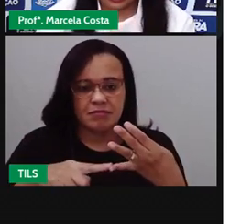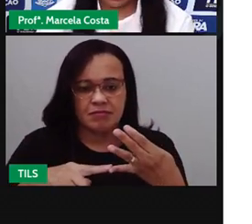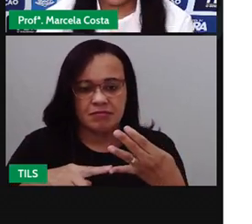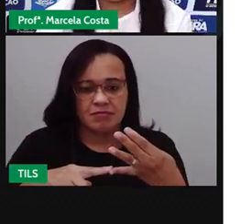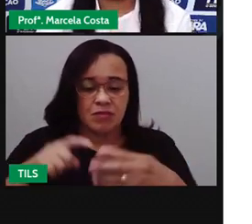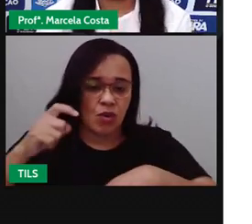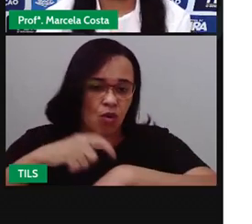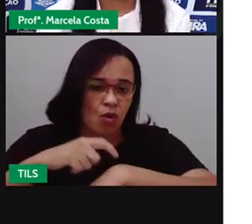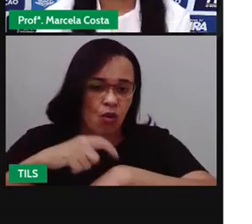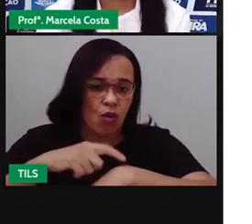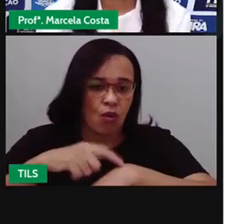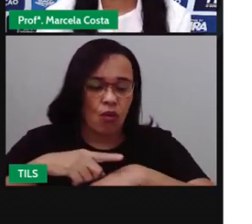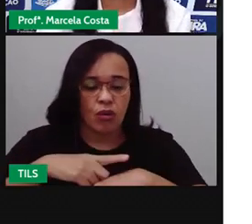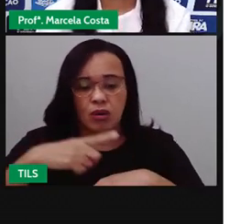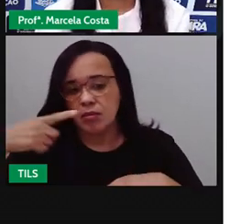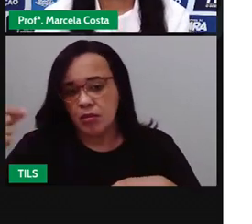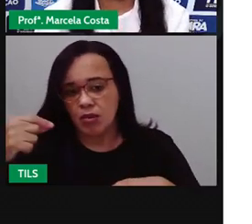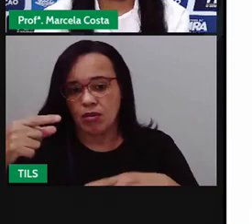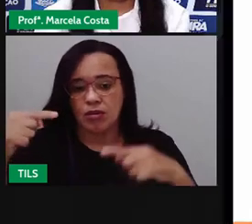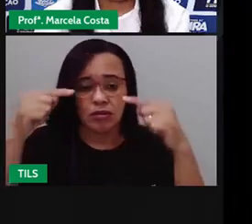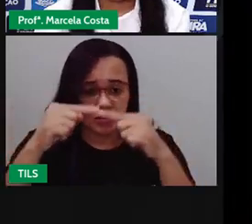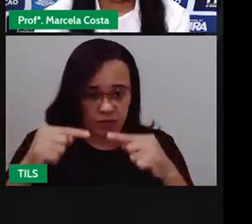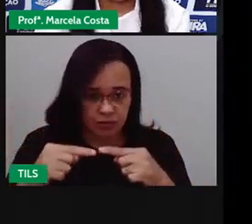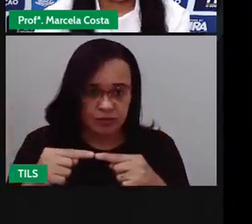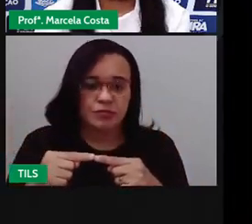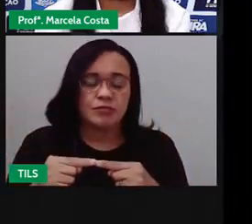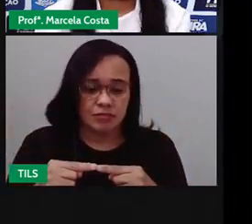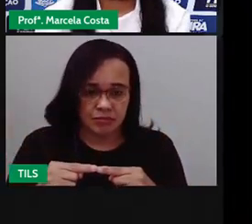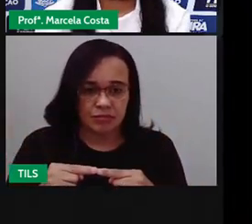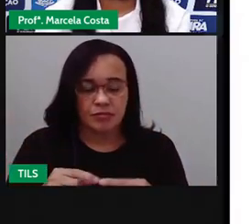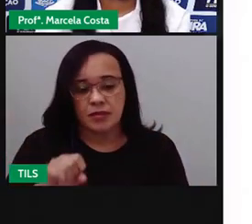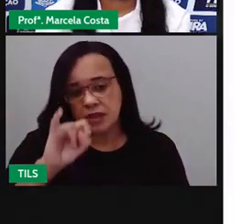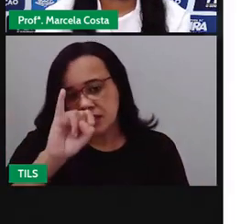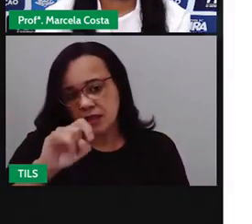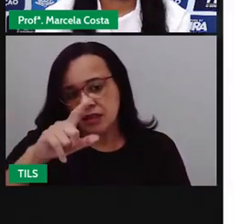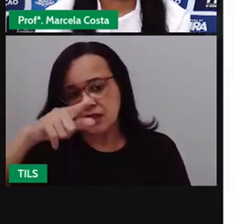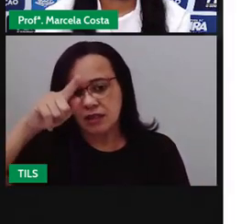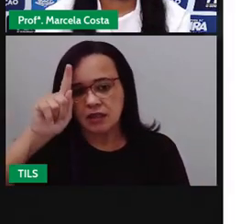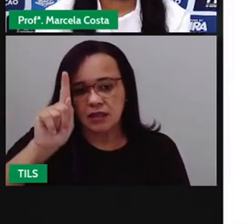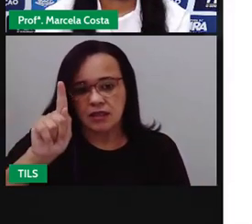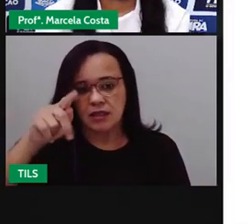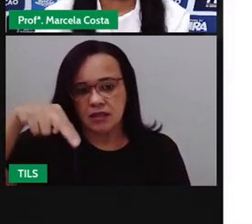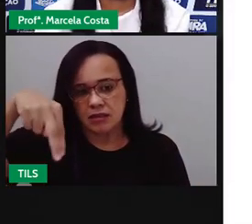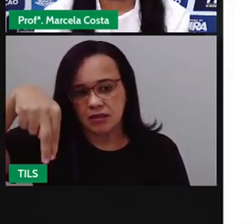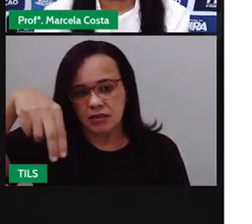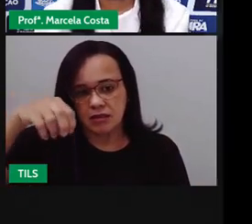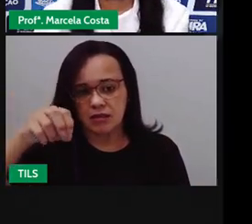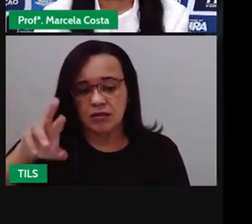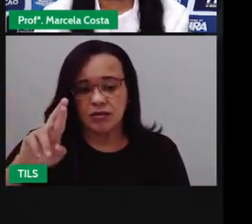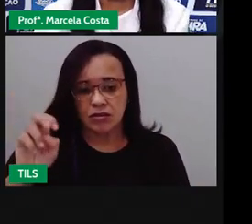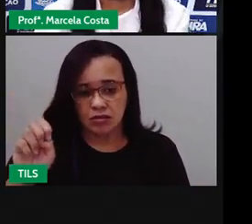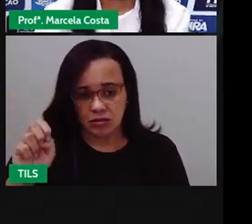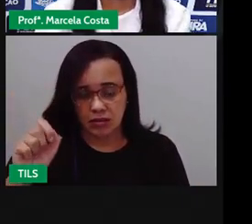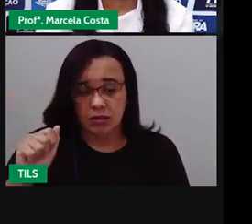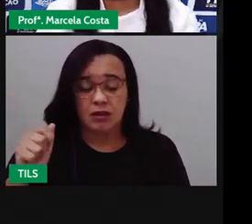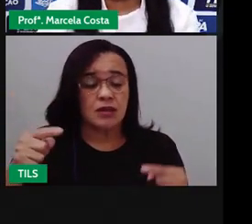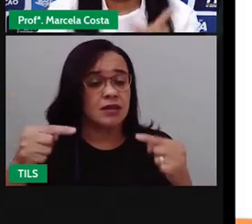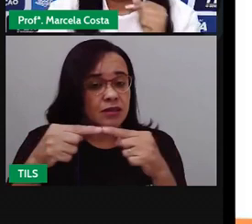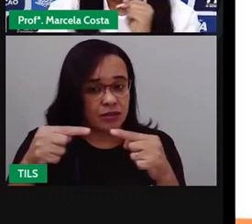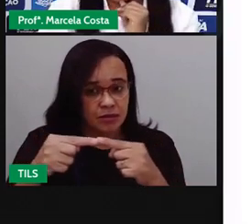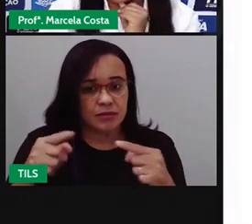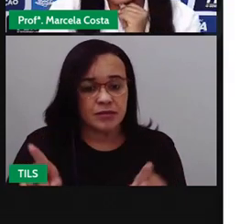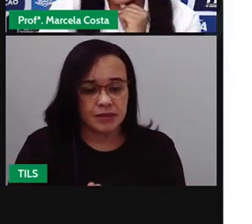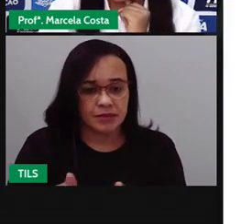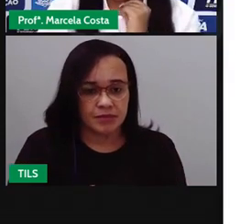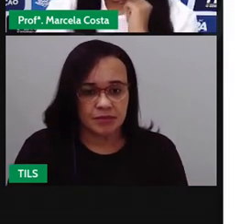aí rimando. Também rima com ignora. Criançada, eu